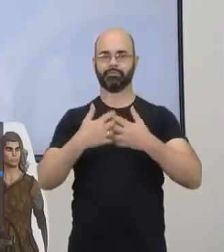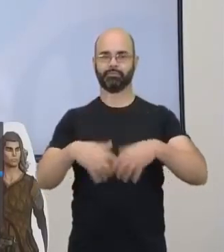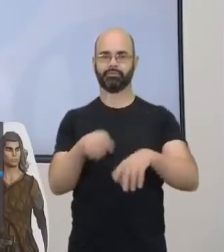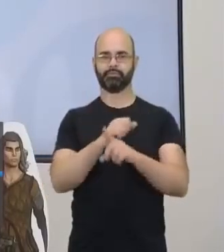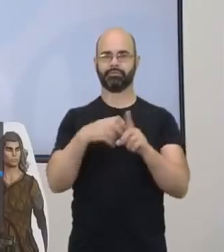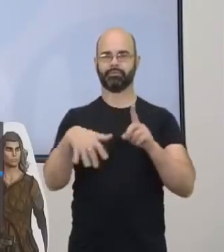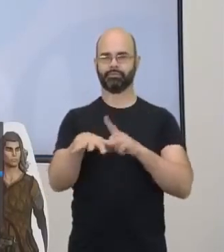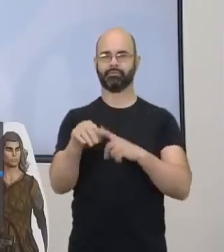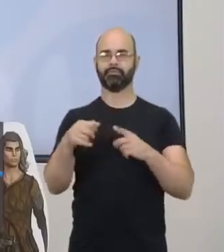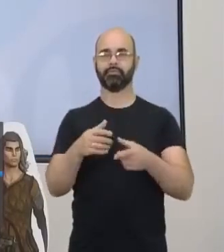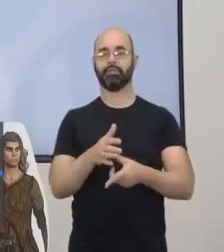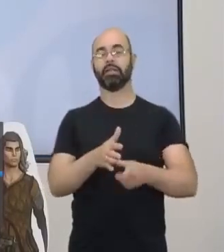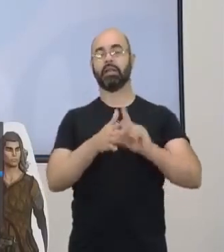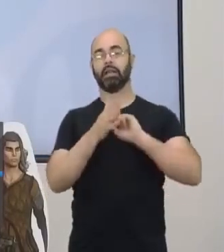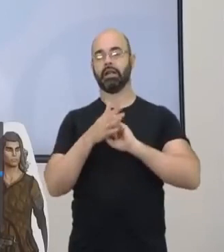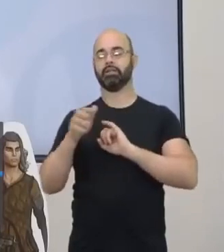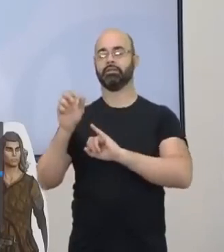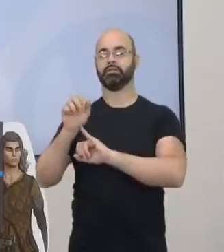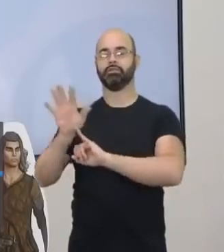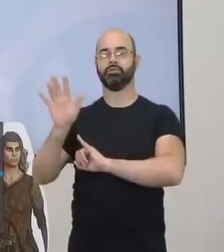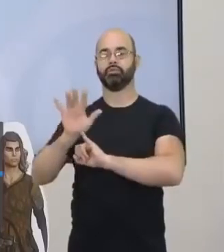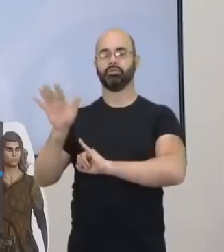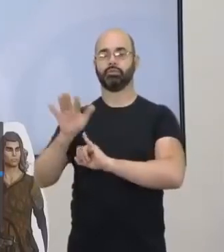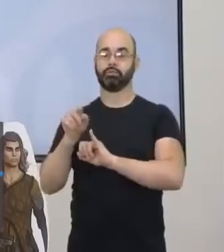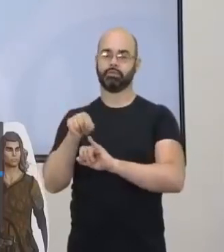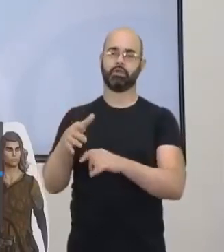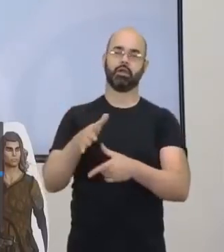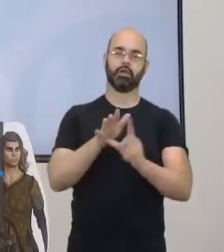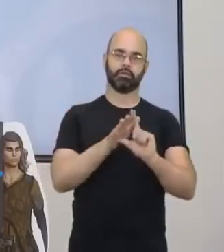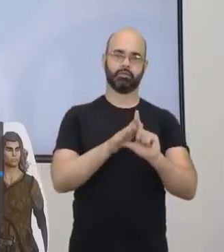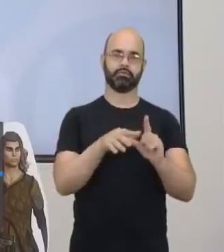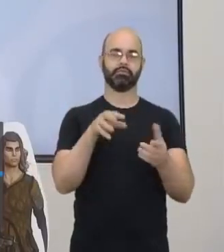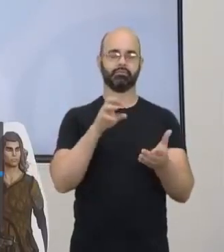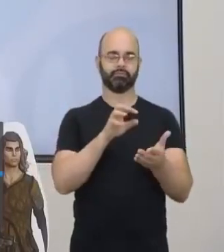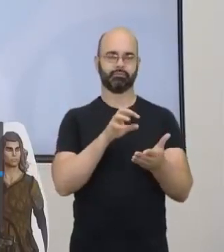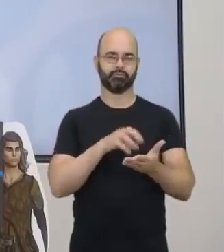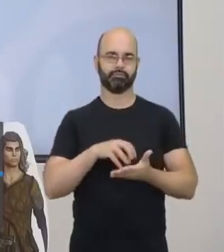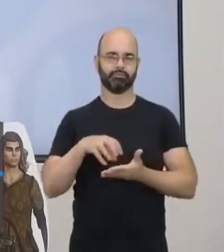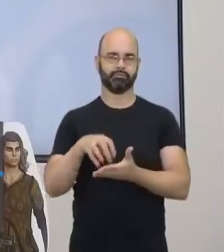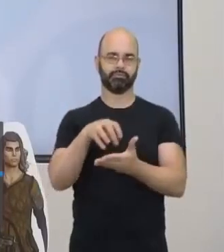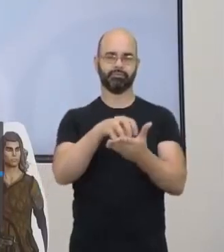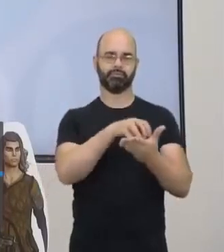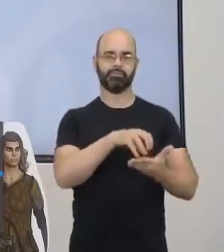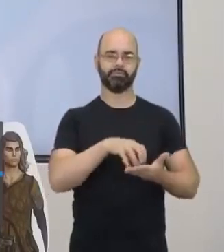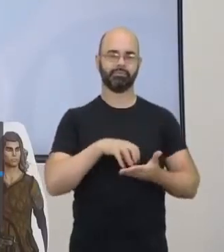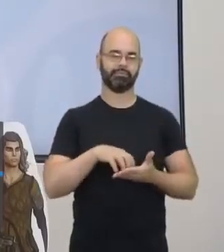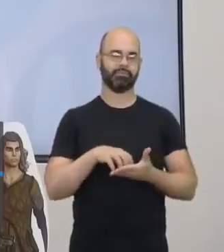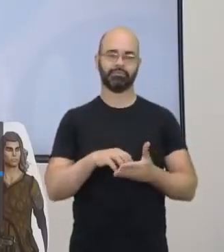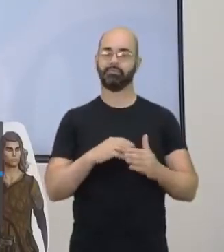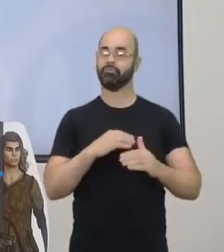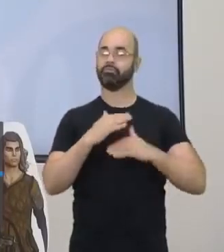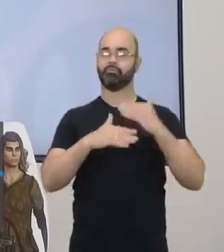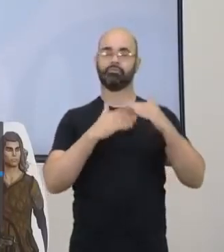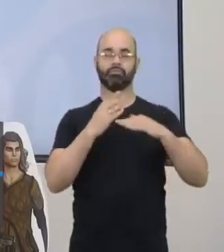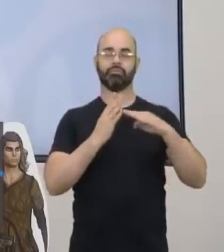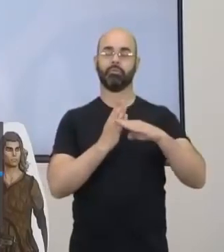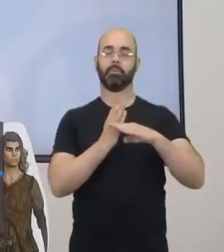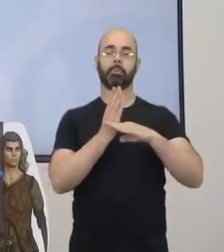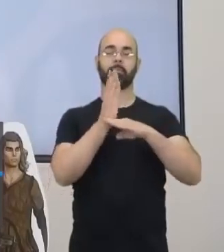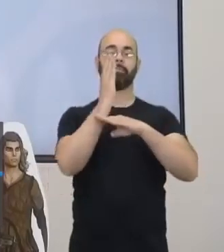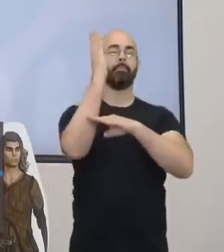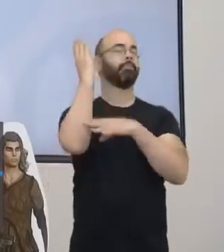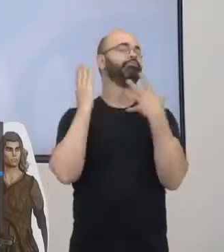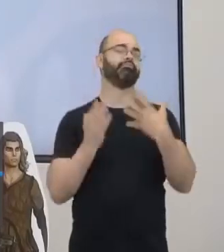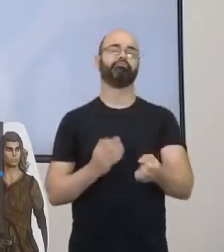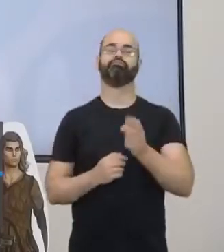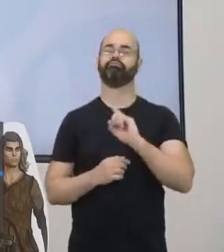da sociedade industrial. Era dividida em estamentos, grupos sociais e não permitia a ascensão social. Puxa, Pro. Muito